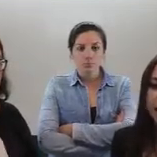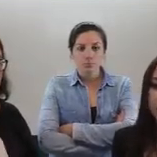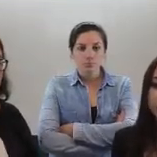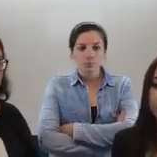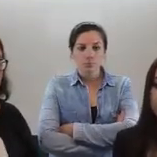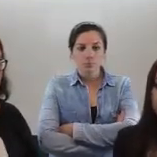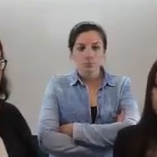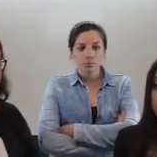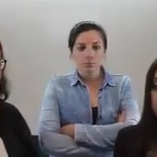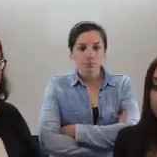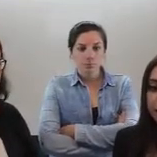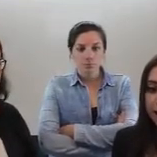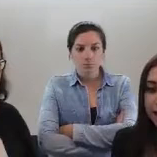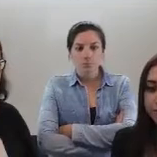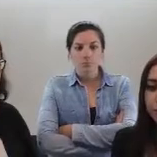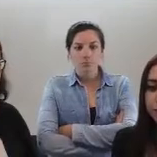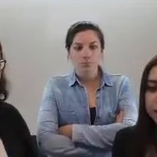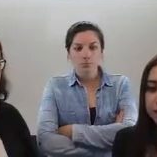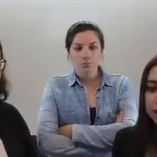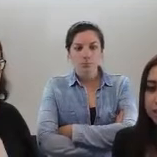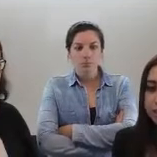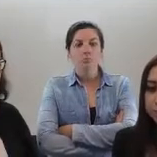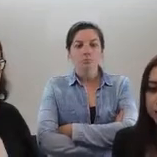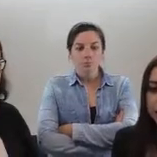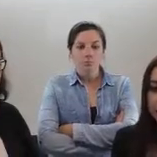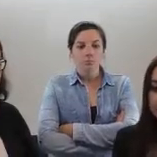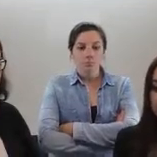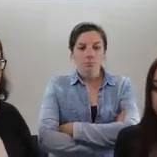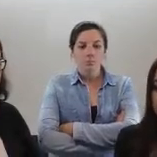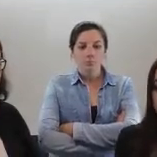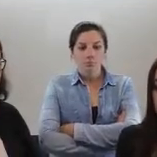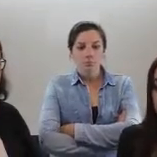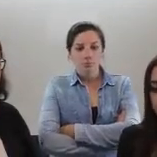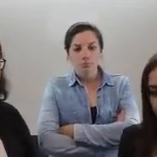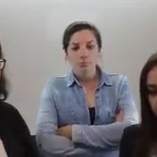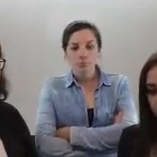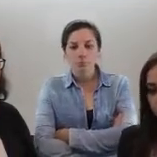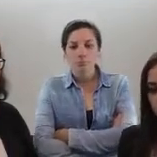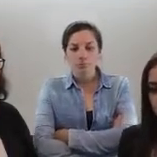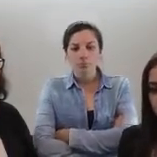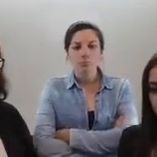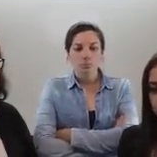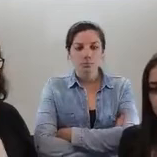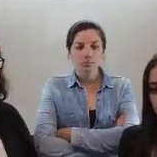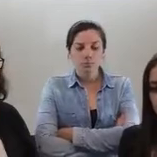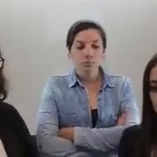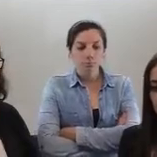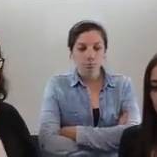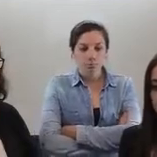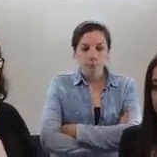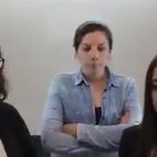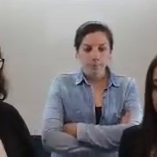pesquisa geral, dá para procurar por palavra, por índice, dá para ordenar por título, né? Busca por título, por